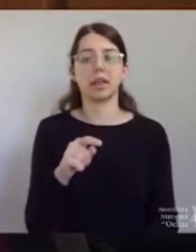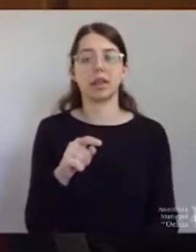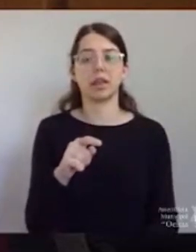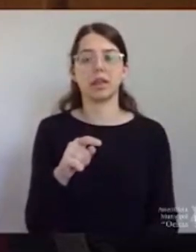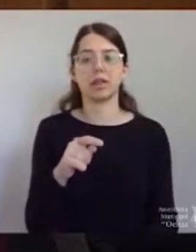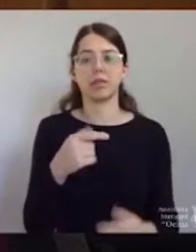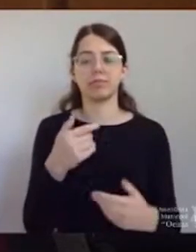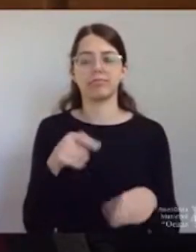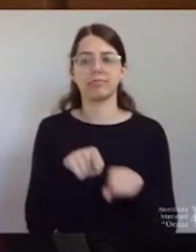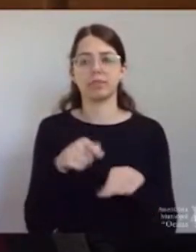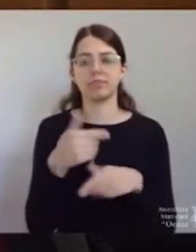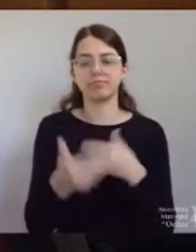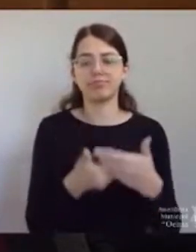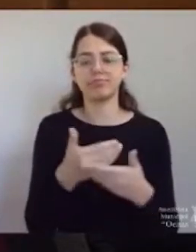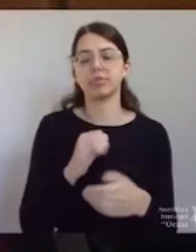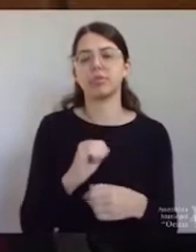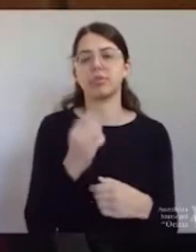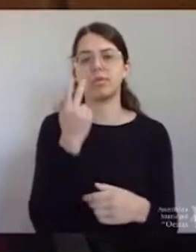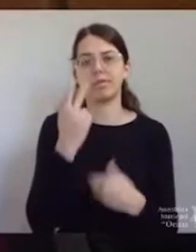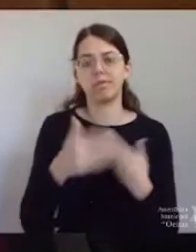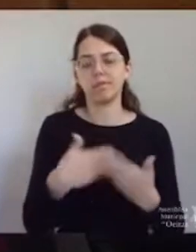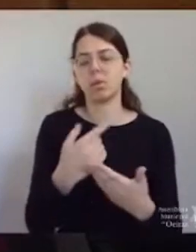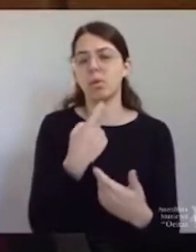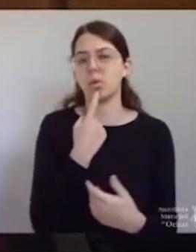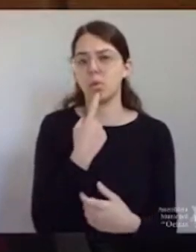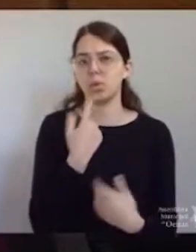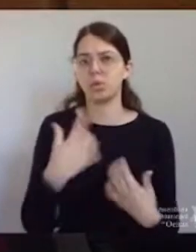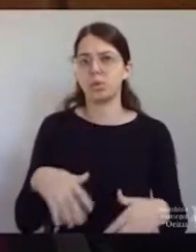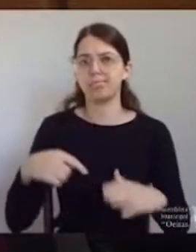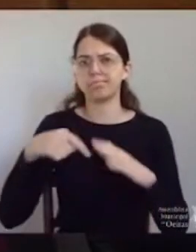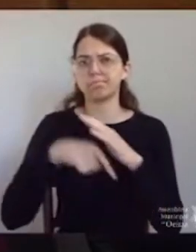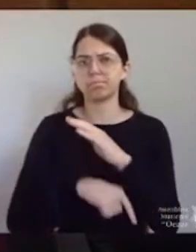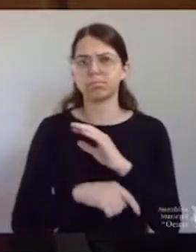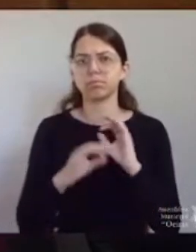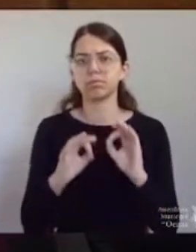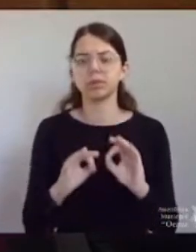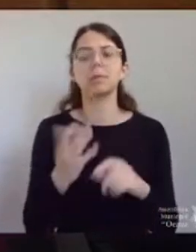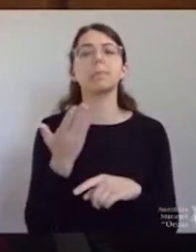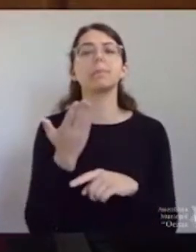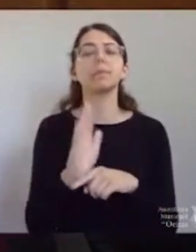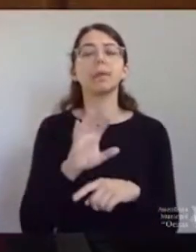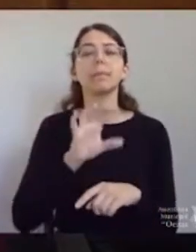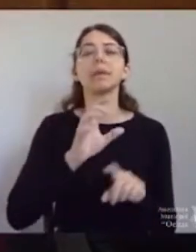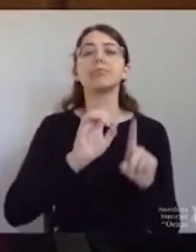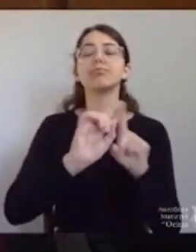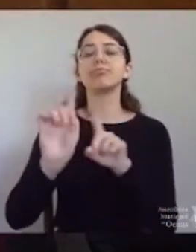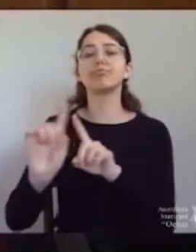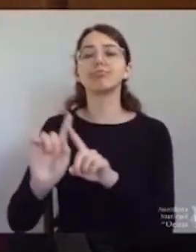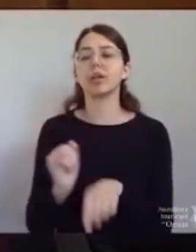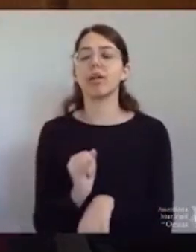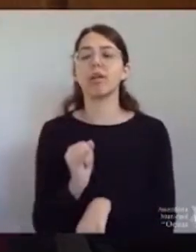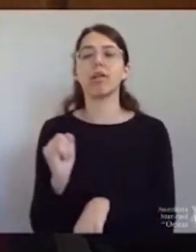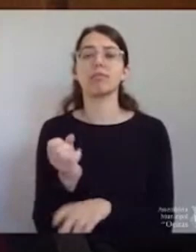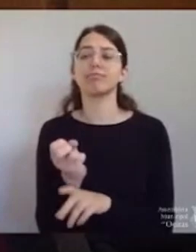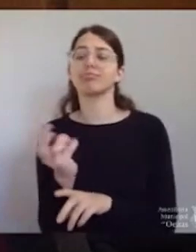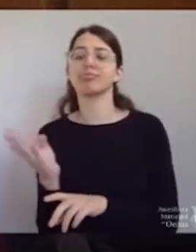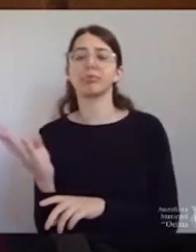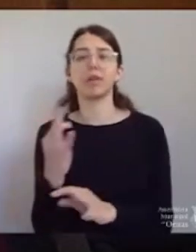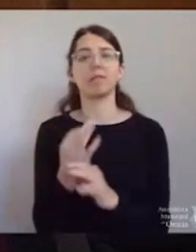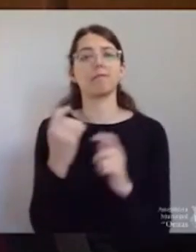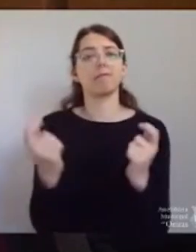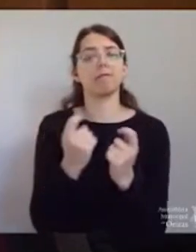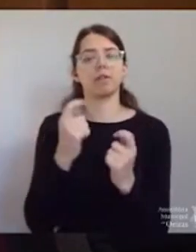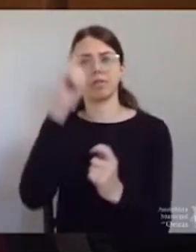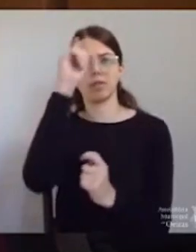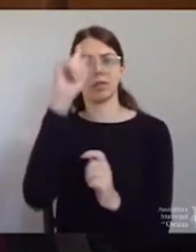como já aqui foi dito, foi vivido muito, muito intensamente. E o exemplo que os países nossos vizinhos lhes dão das celebrações dos dias mais